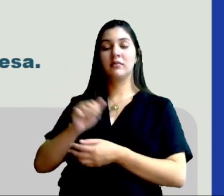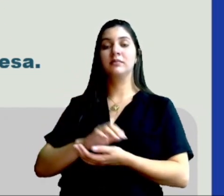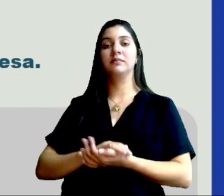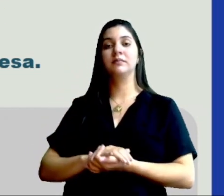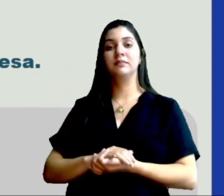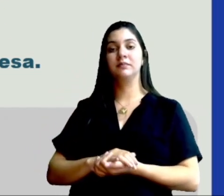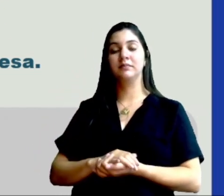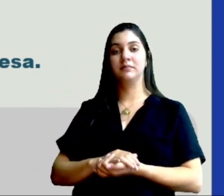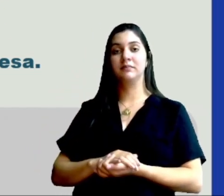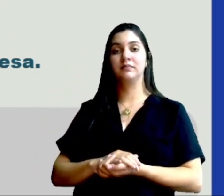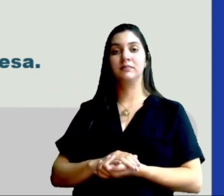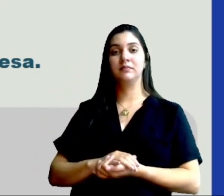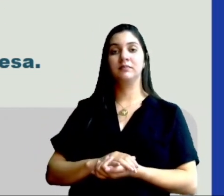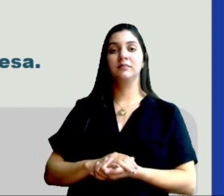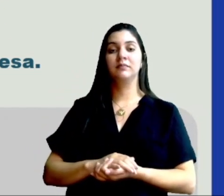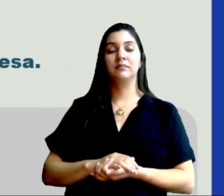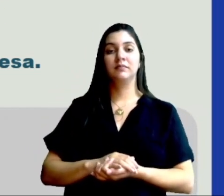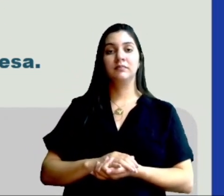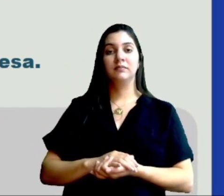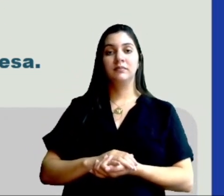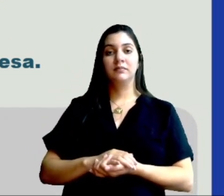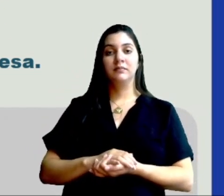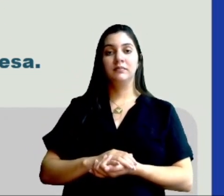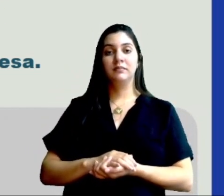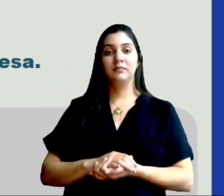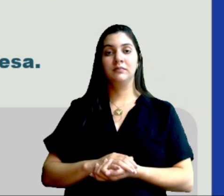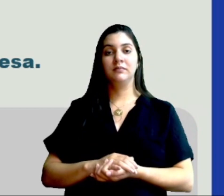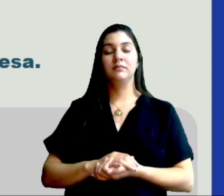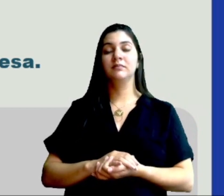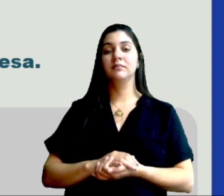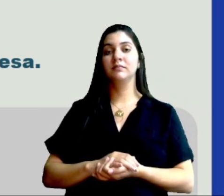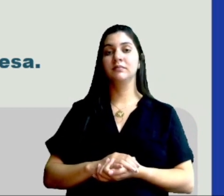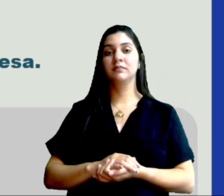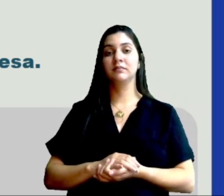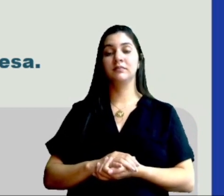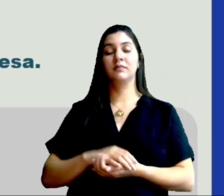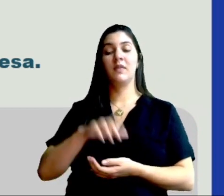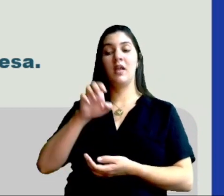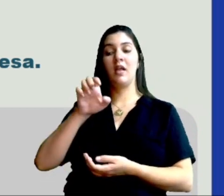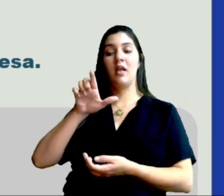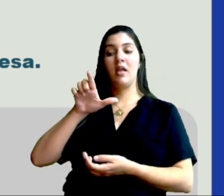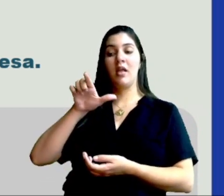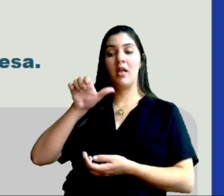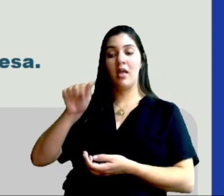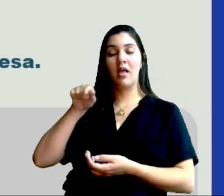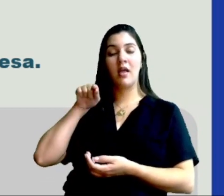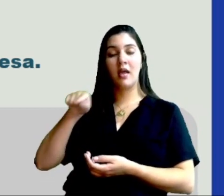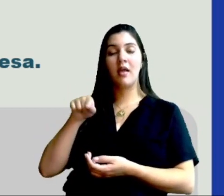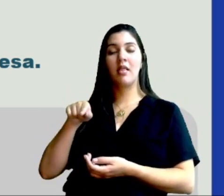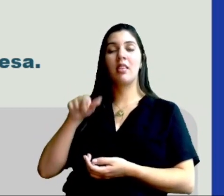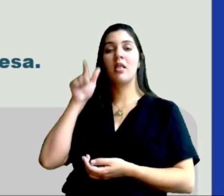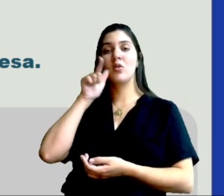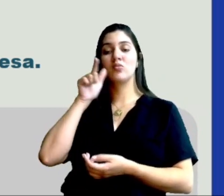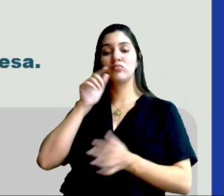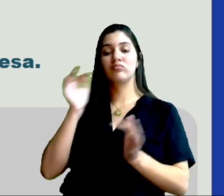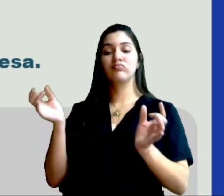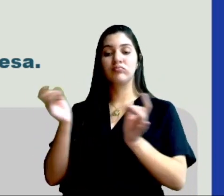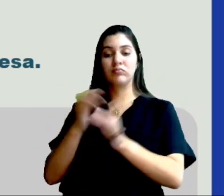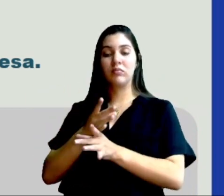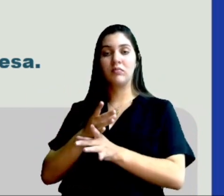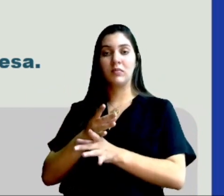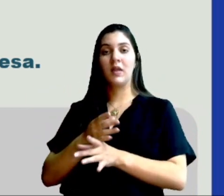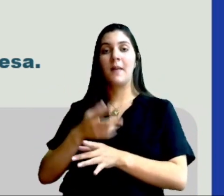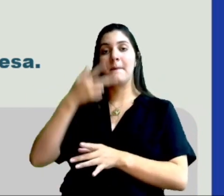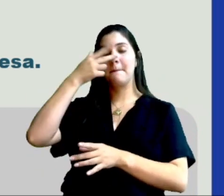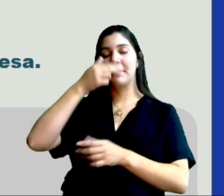función habrá acabado já, certo? Ela terá acabado. A função.